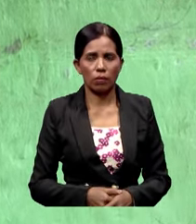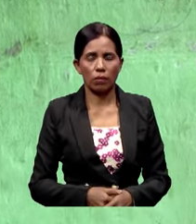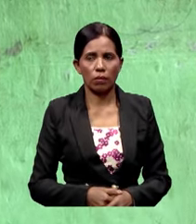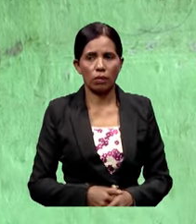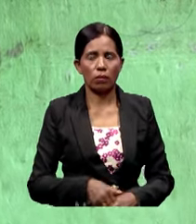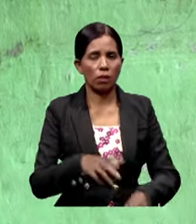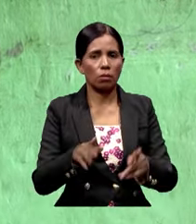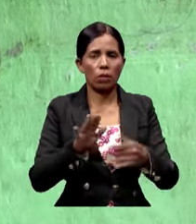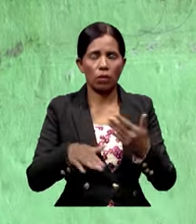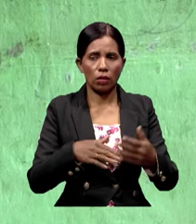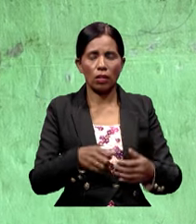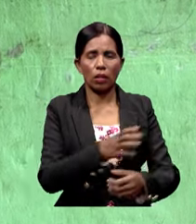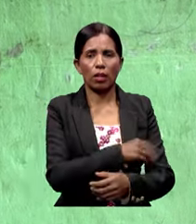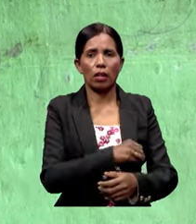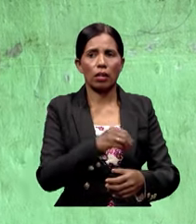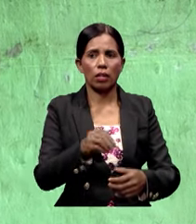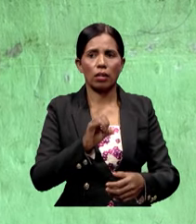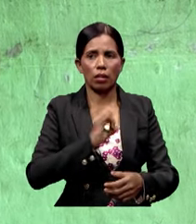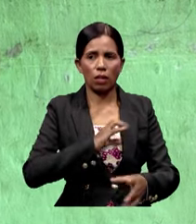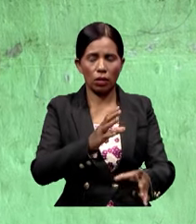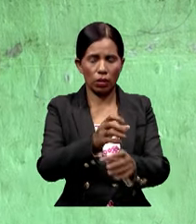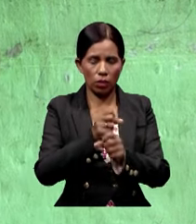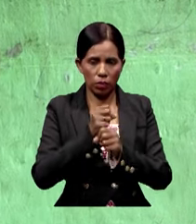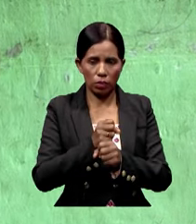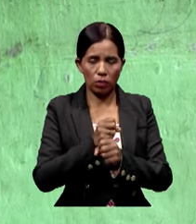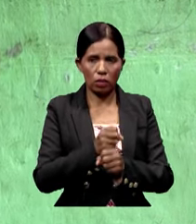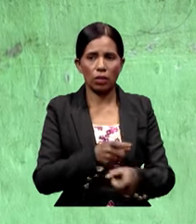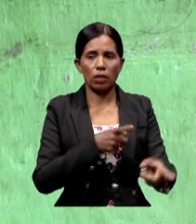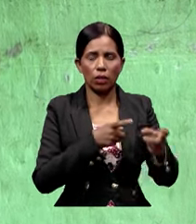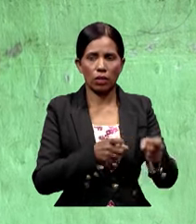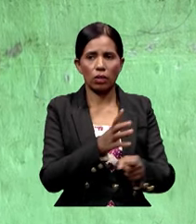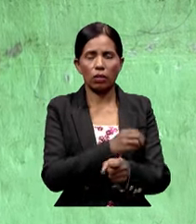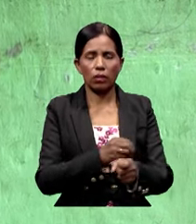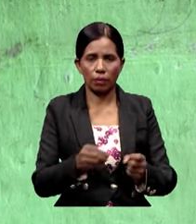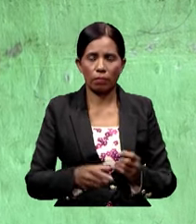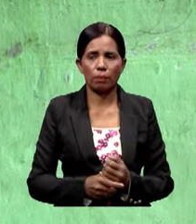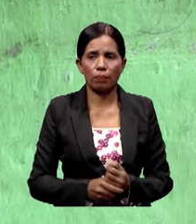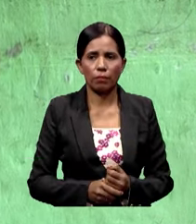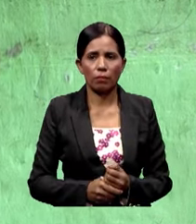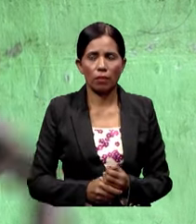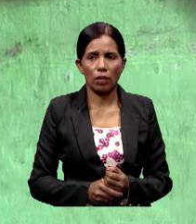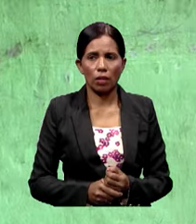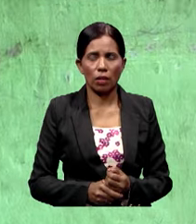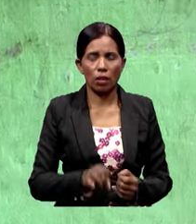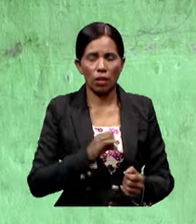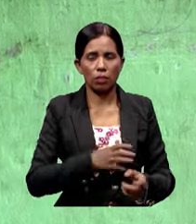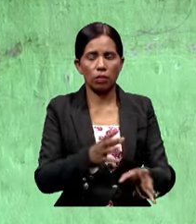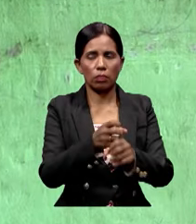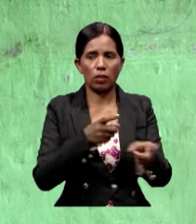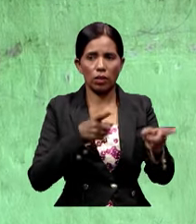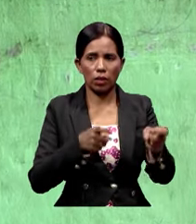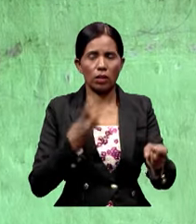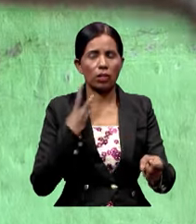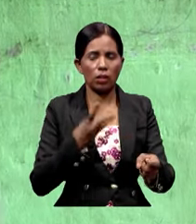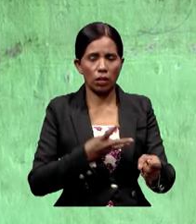outro, ao simbol matralhador, e já sim o canhão ida, a metuca se